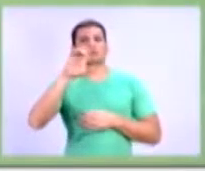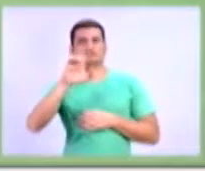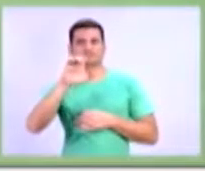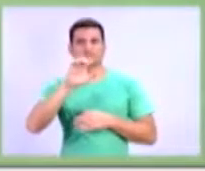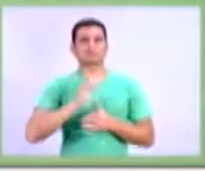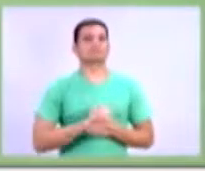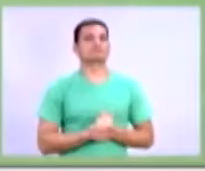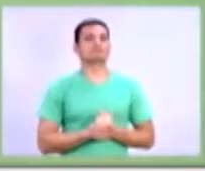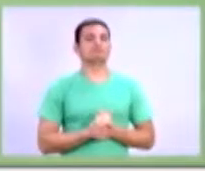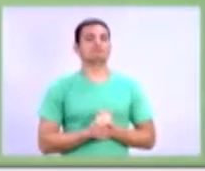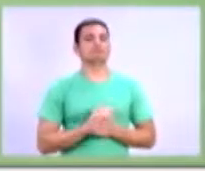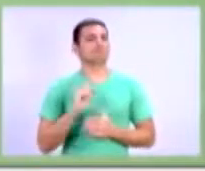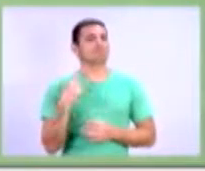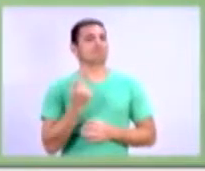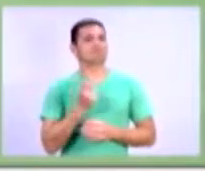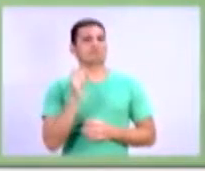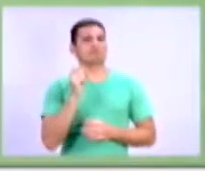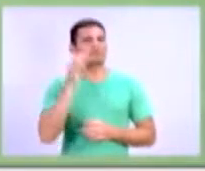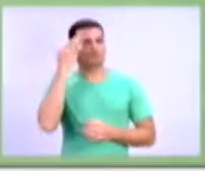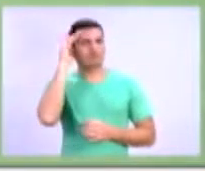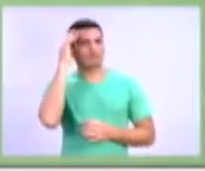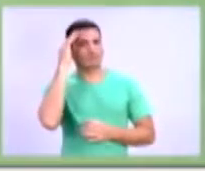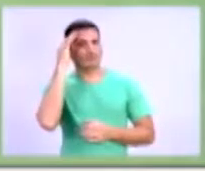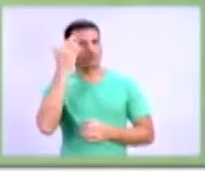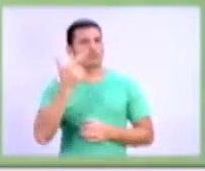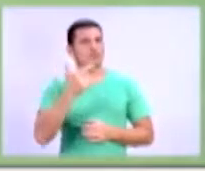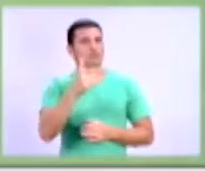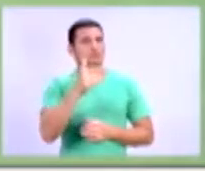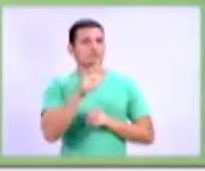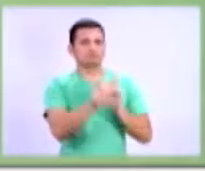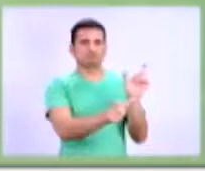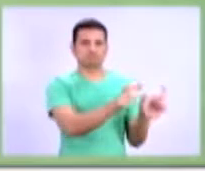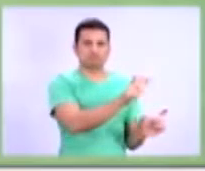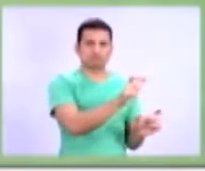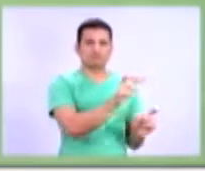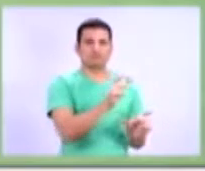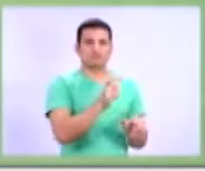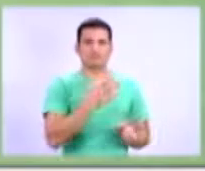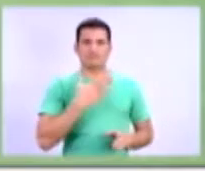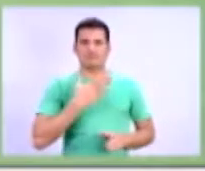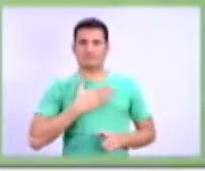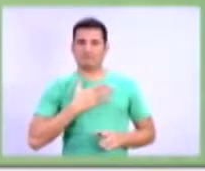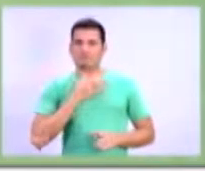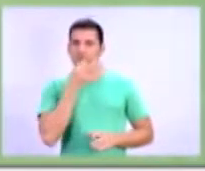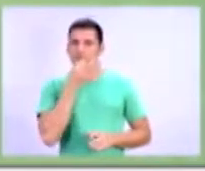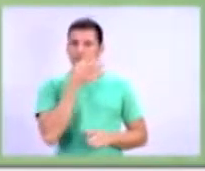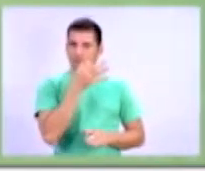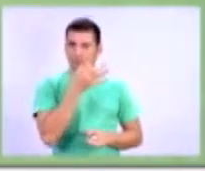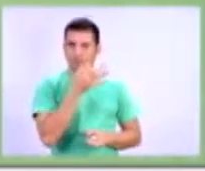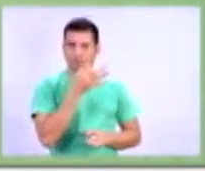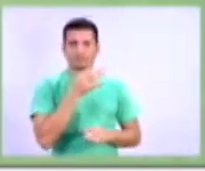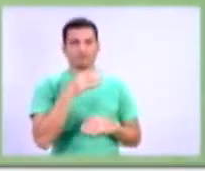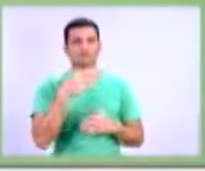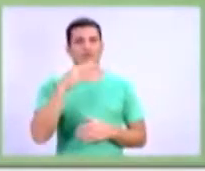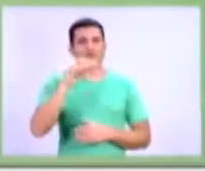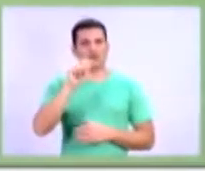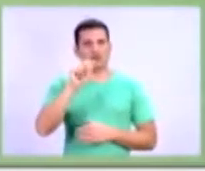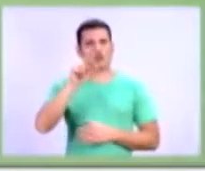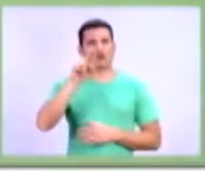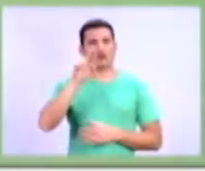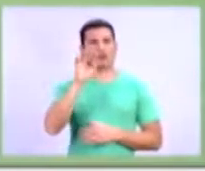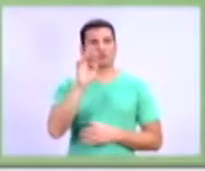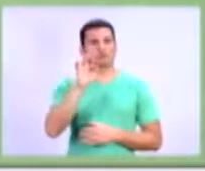procuramos entender as outras pessoas a partir do nosso ponto de vista. Então, a ideia de alteridade parte